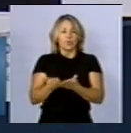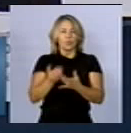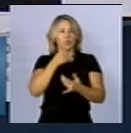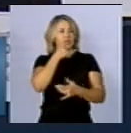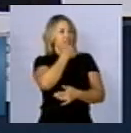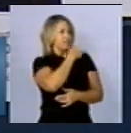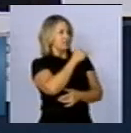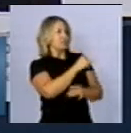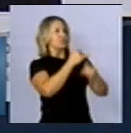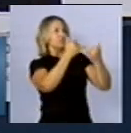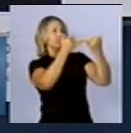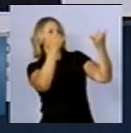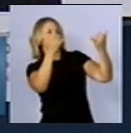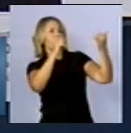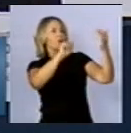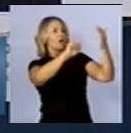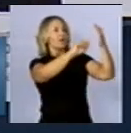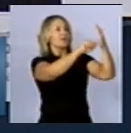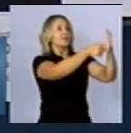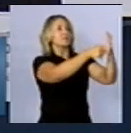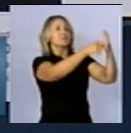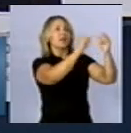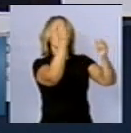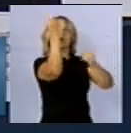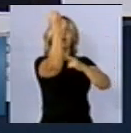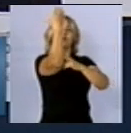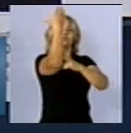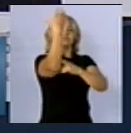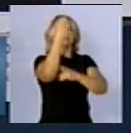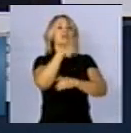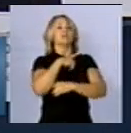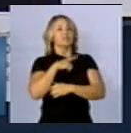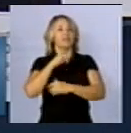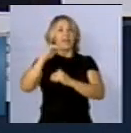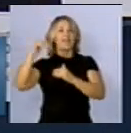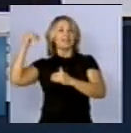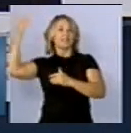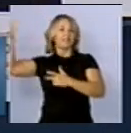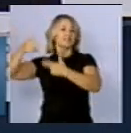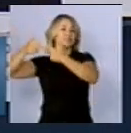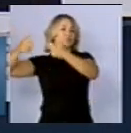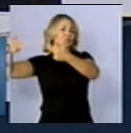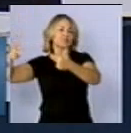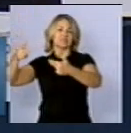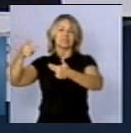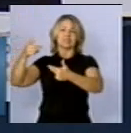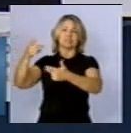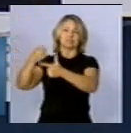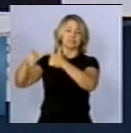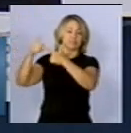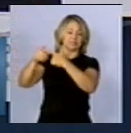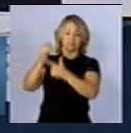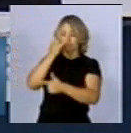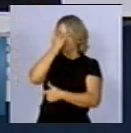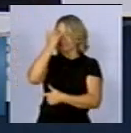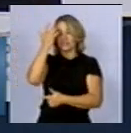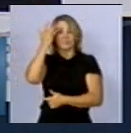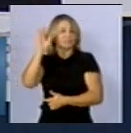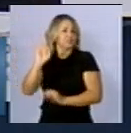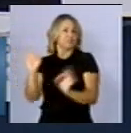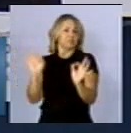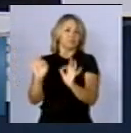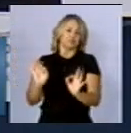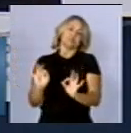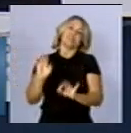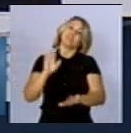enfim botão uma lâmpada em casa atrás disso tem algumas consequências que às vezes a gente se quer imagina e que